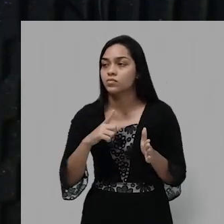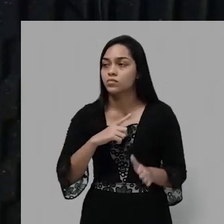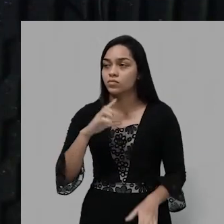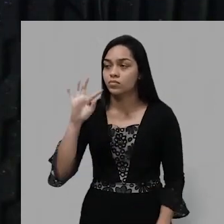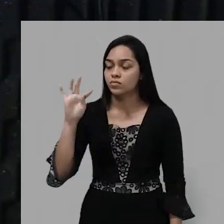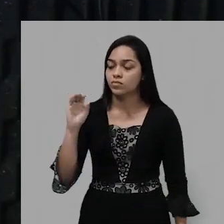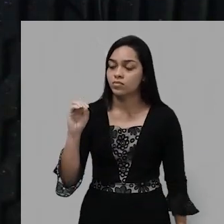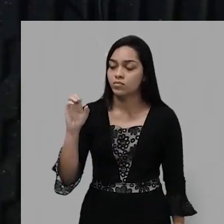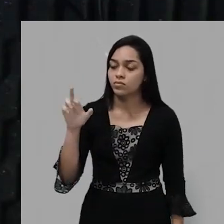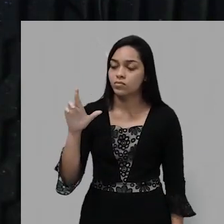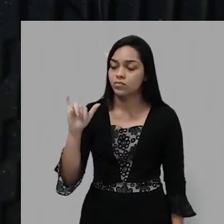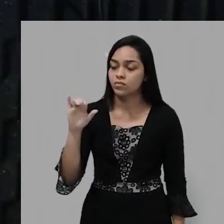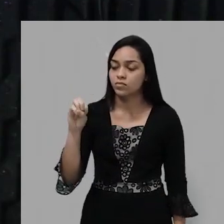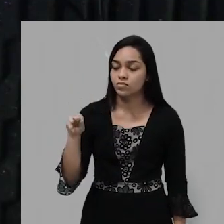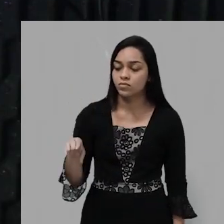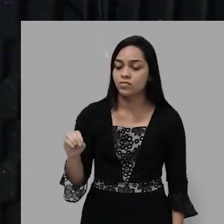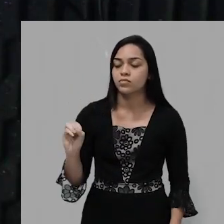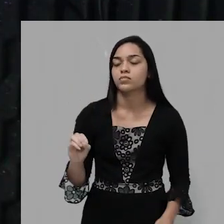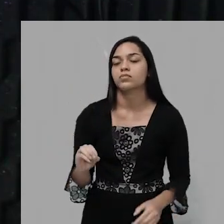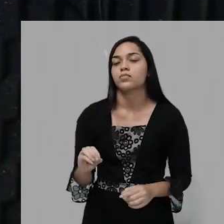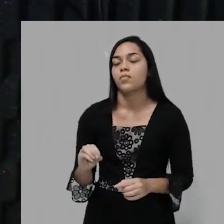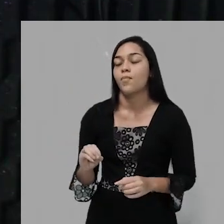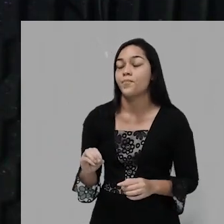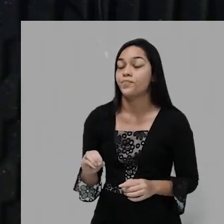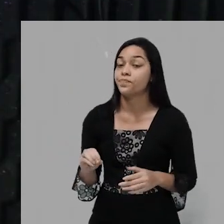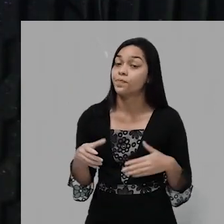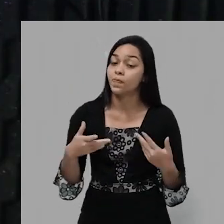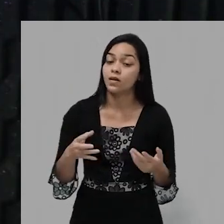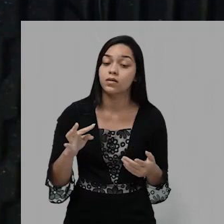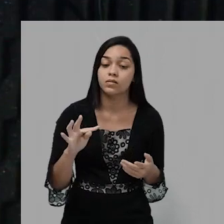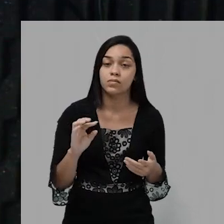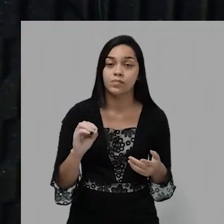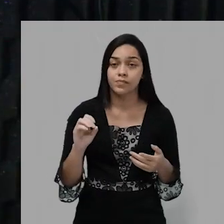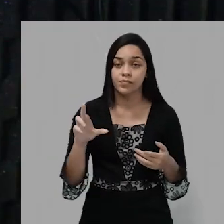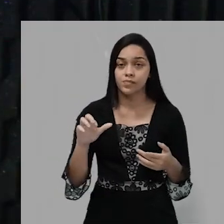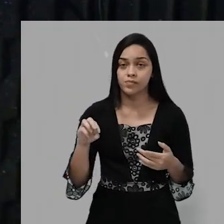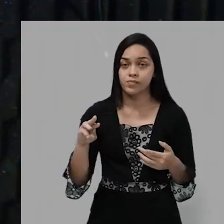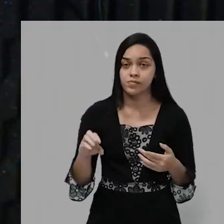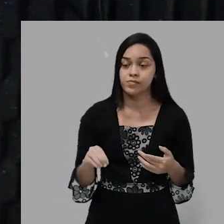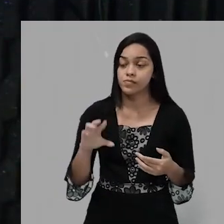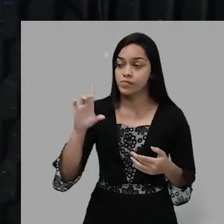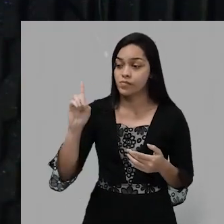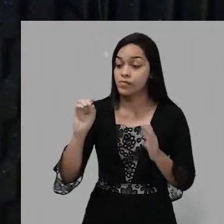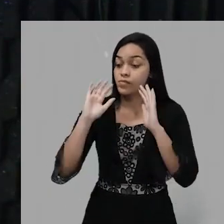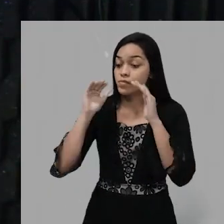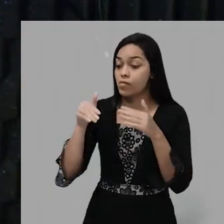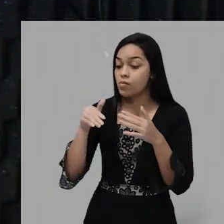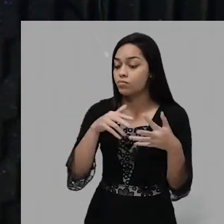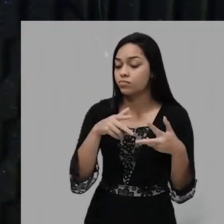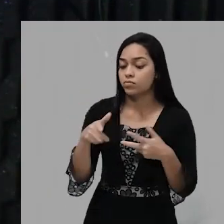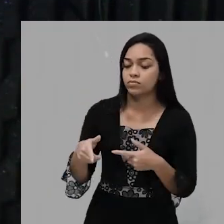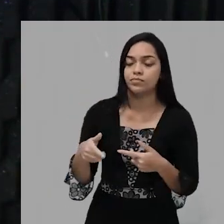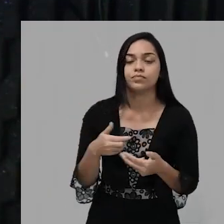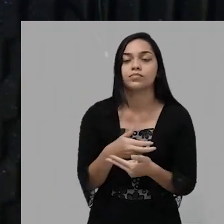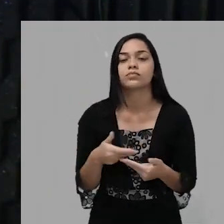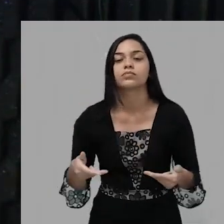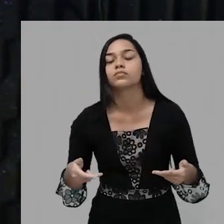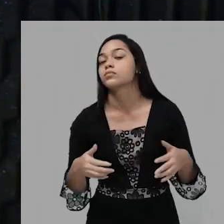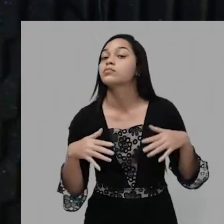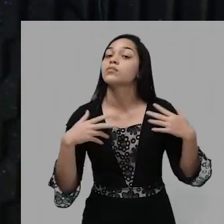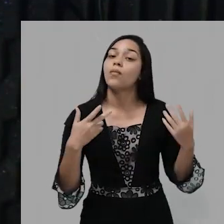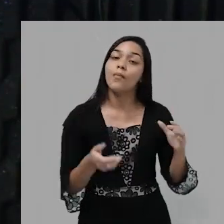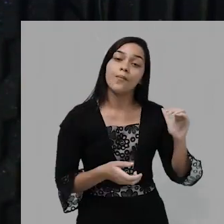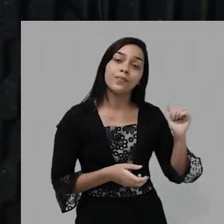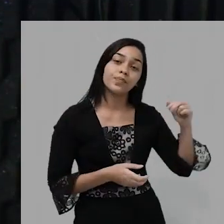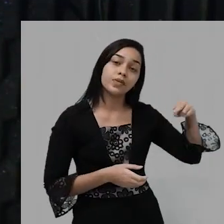teocentrismo, depois o antropocentrismo. No teocentrismo, Deus era o centro do universo. Era o centro de tudo. No